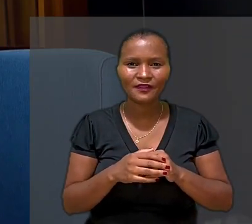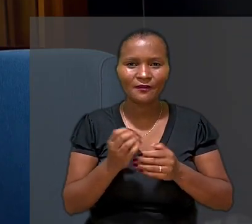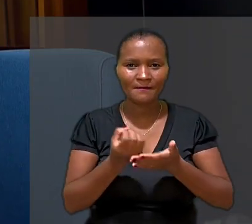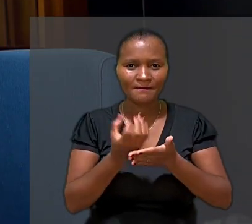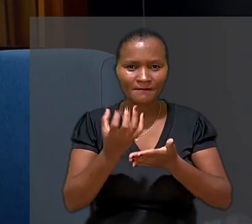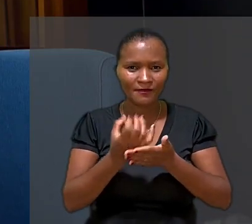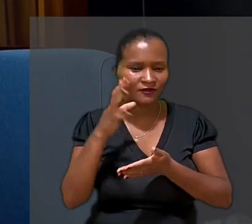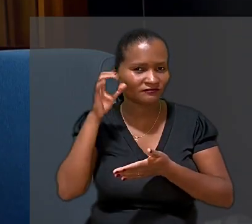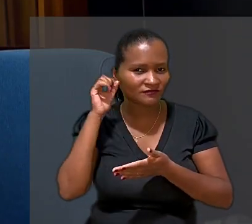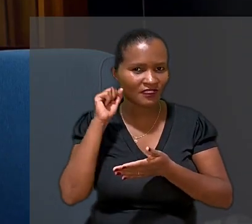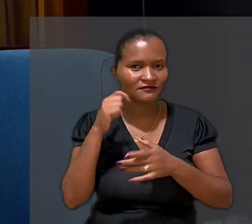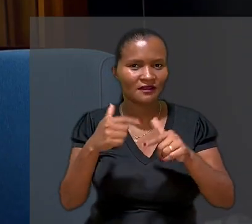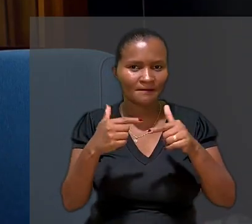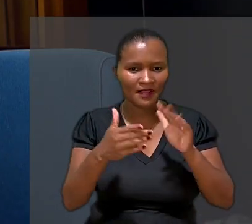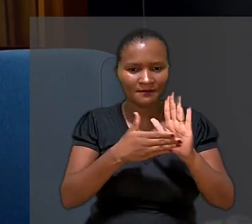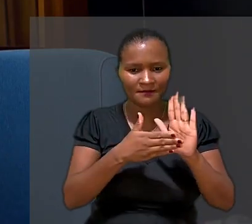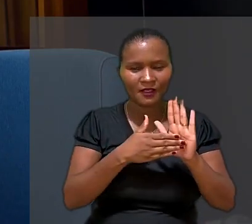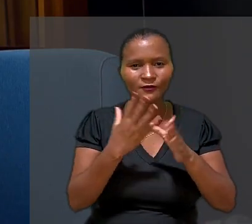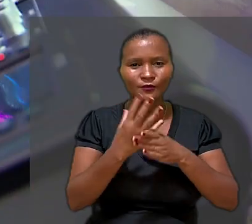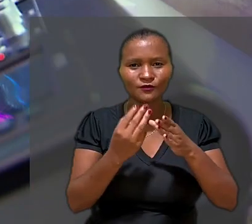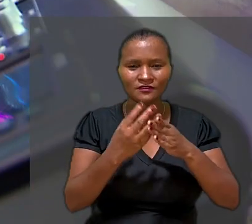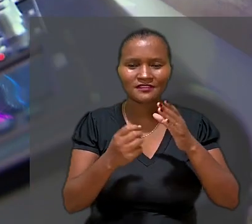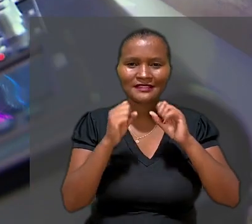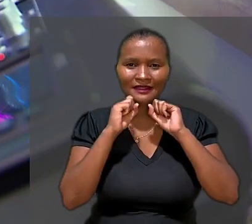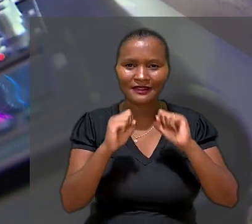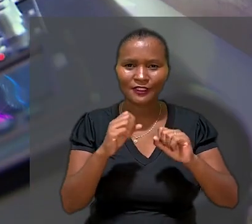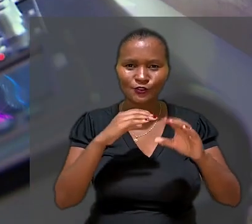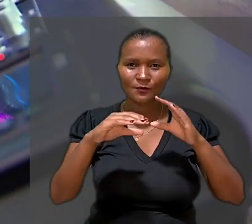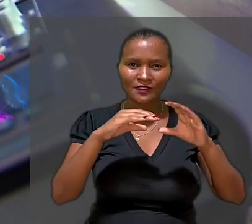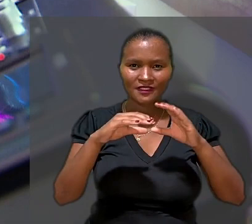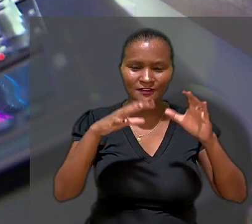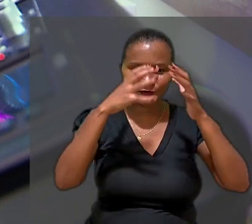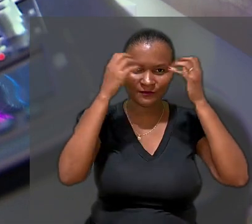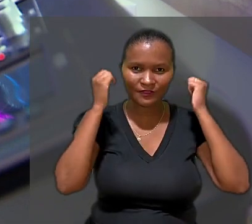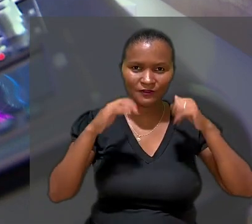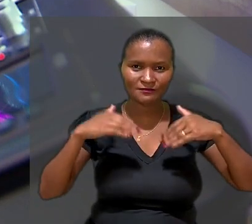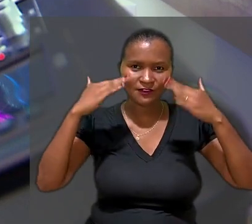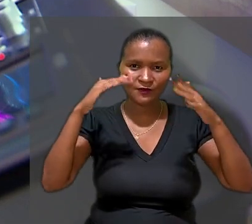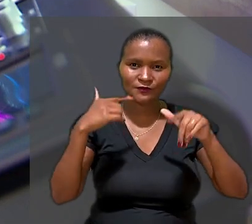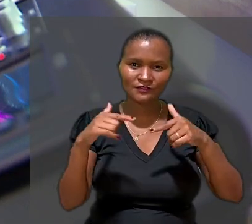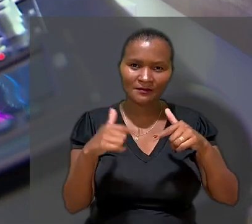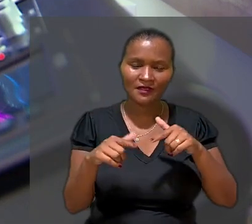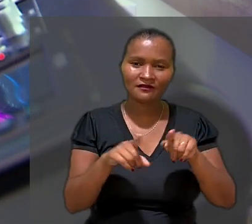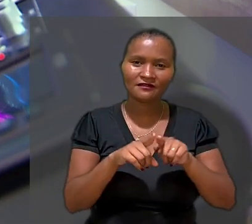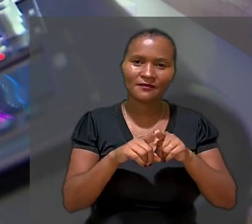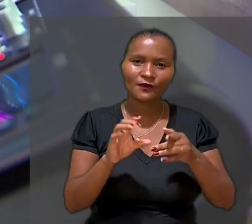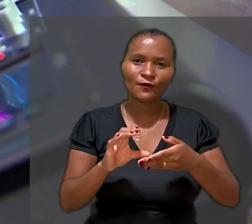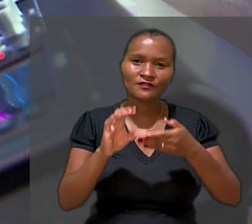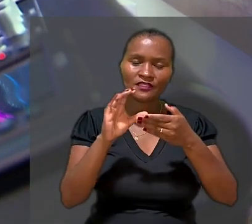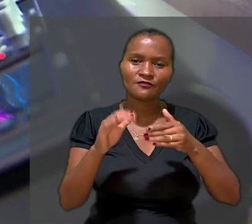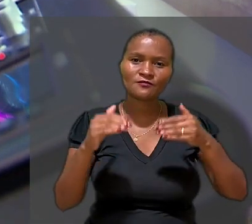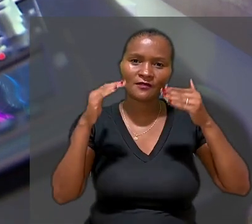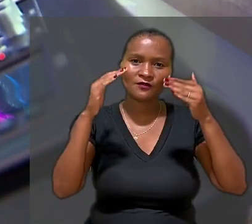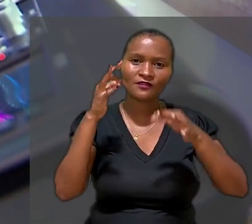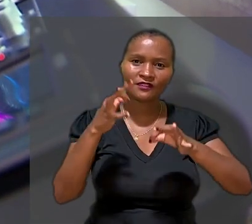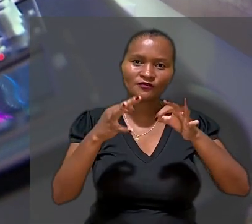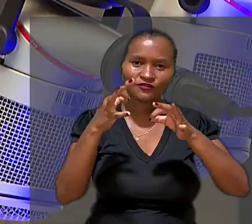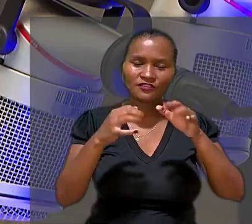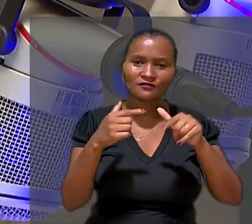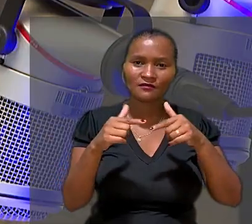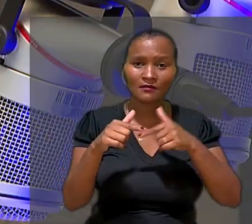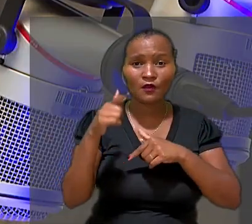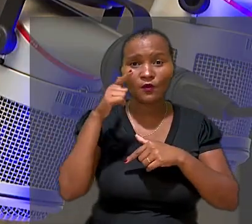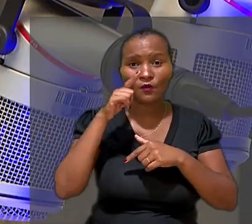O podcast Trabalho em Pauta, produzido pela Secretaria de Comunicação do Tribunal Superior do Trabalho e do Conselho Superior da Justiça do